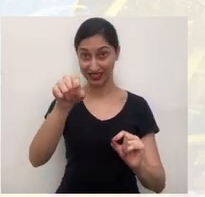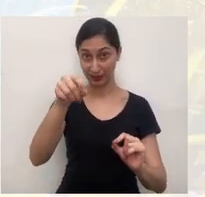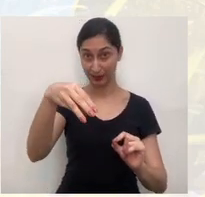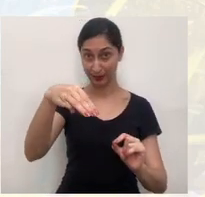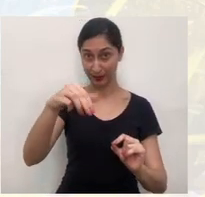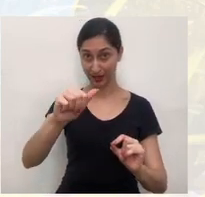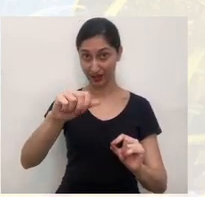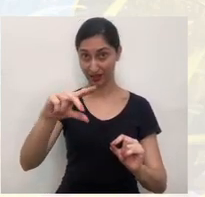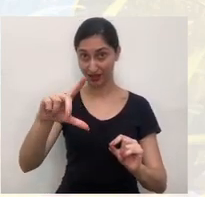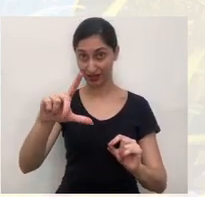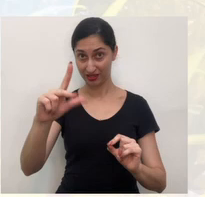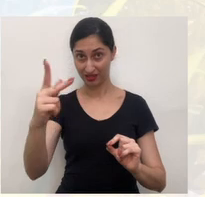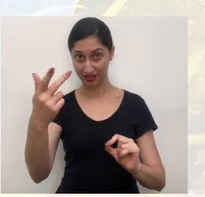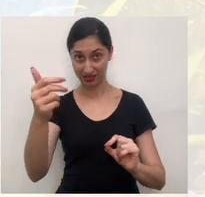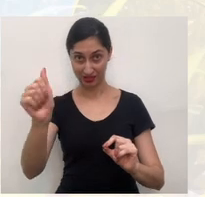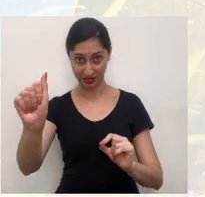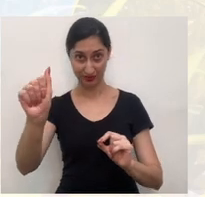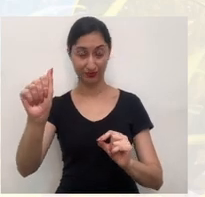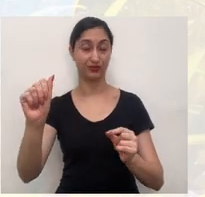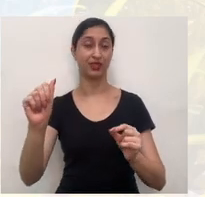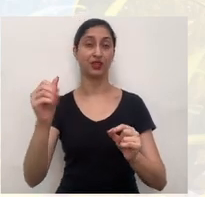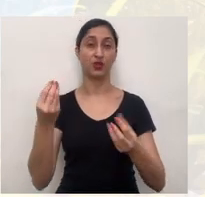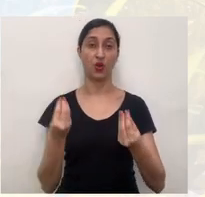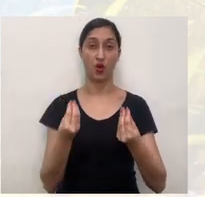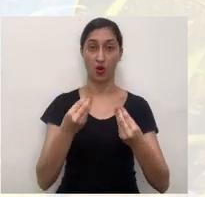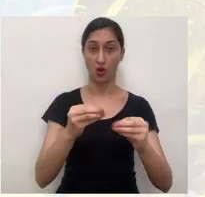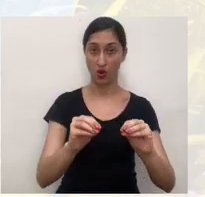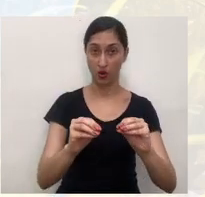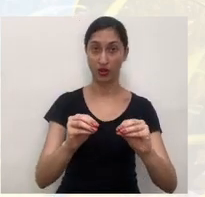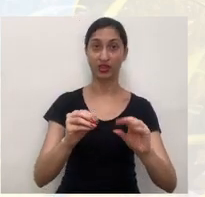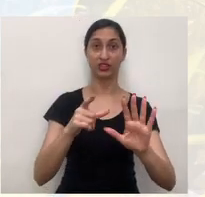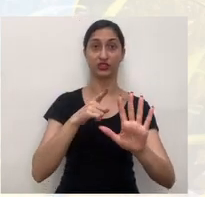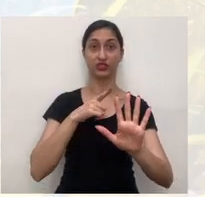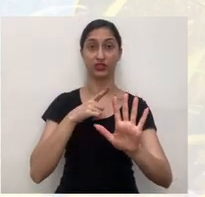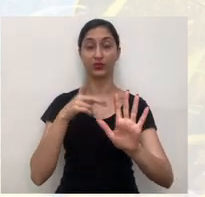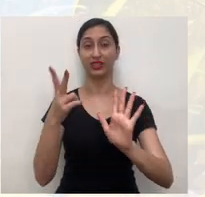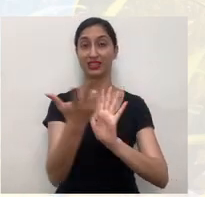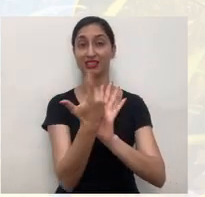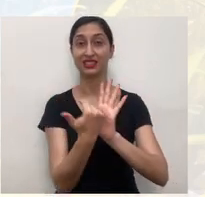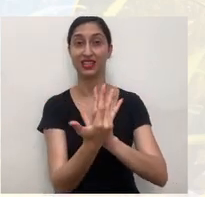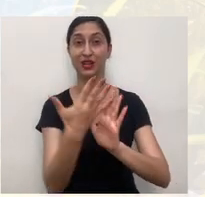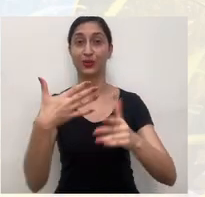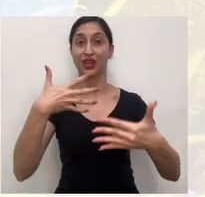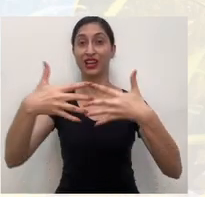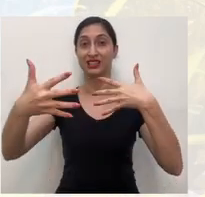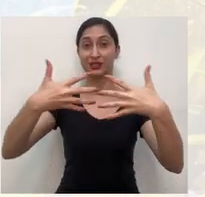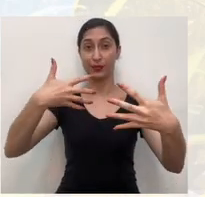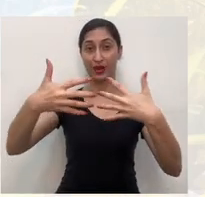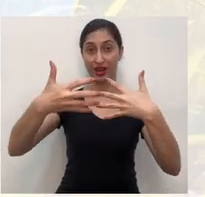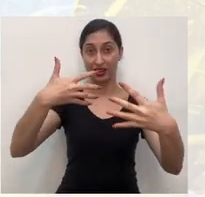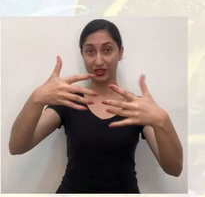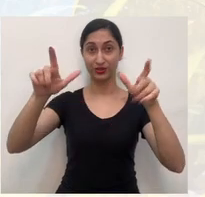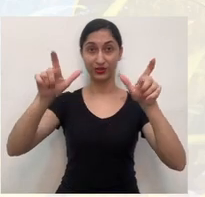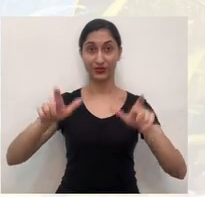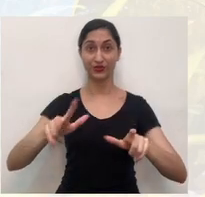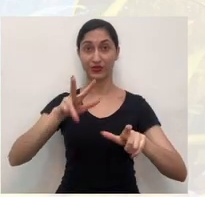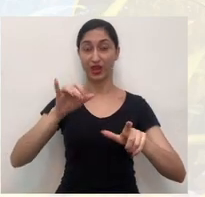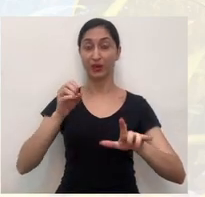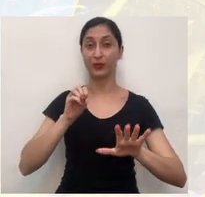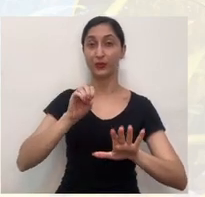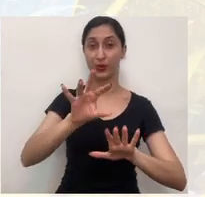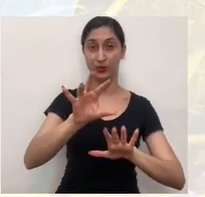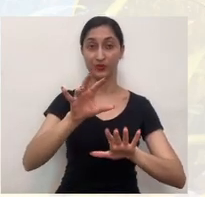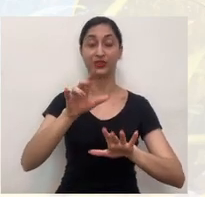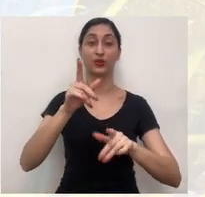era colocada por baixo de um desenho transparente do lugar onde ele ia projetar. E ele fazia os seus